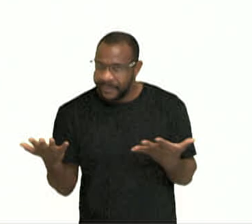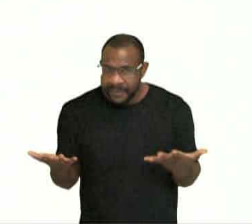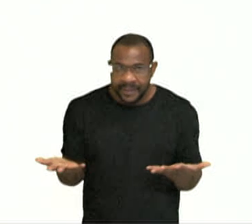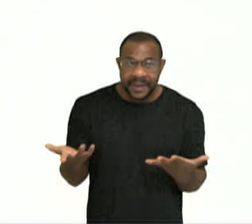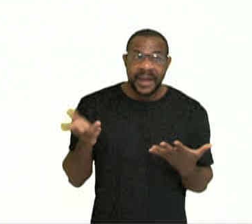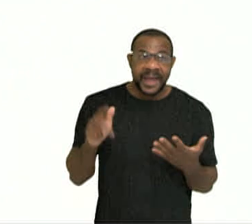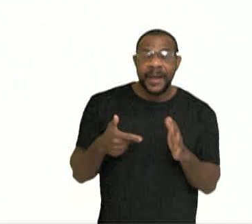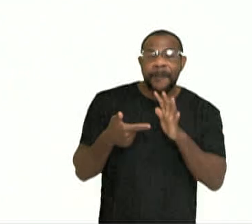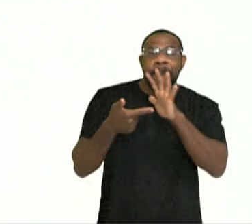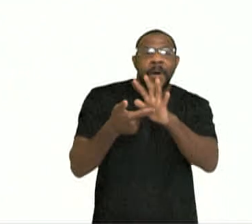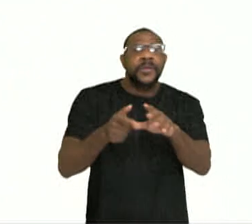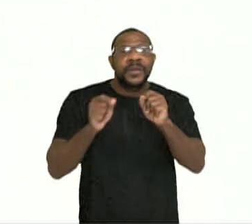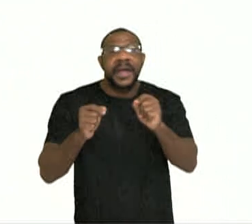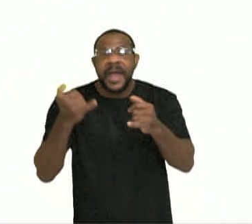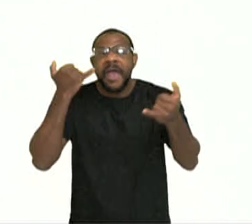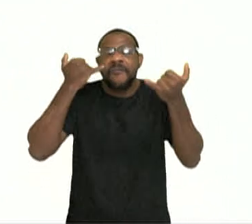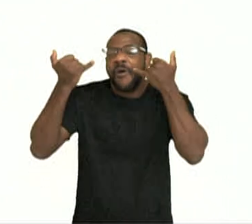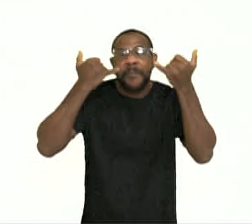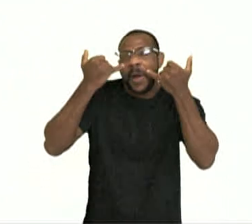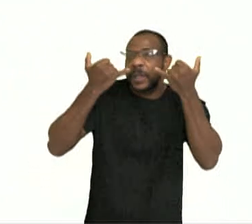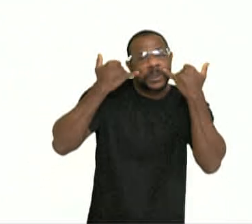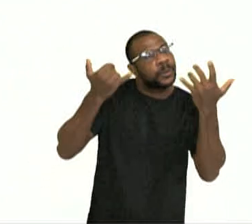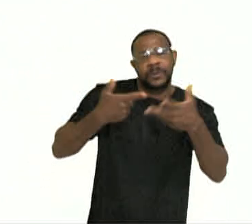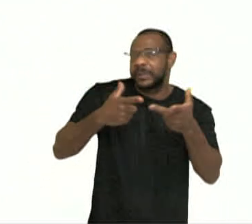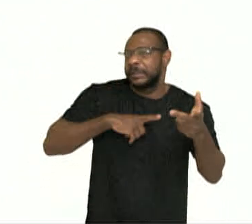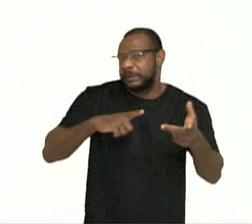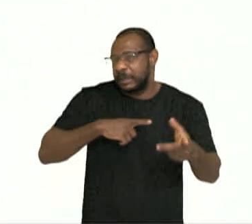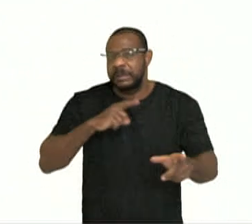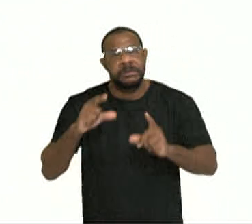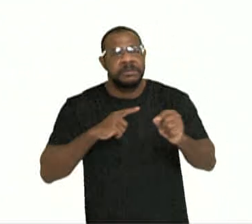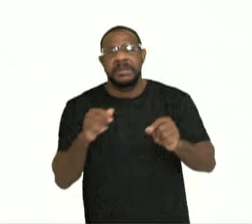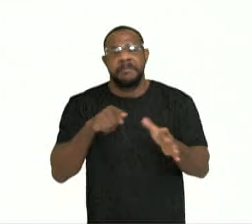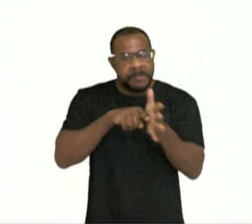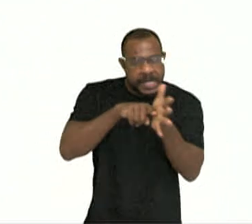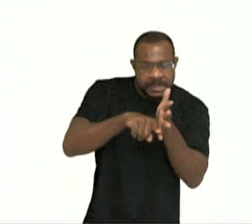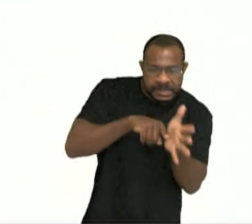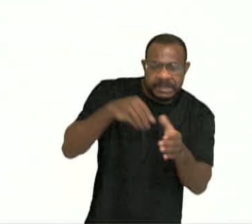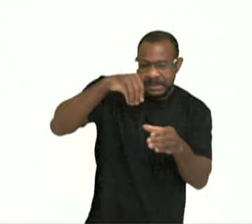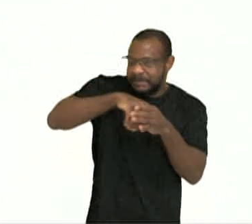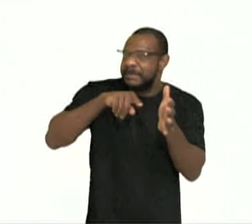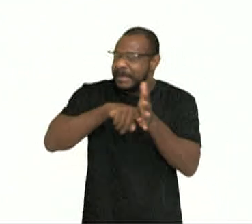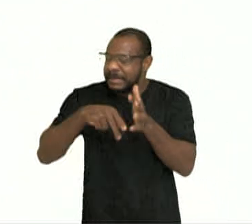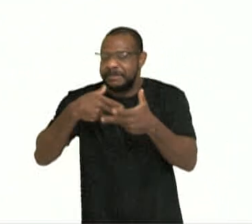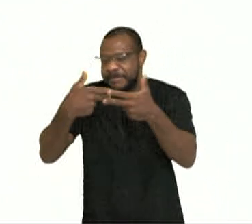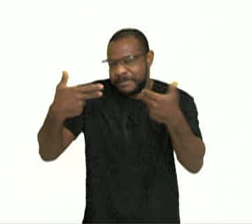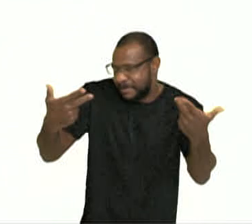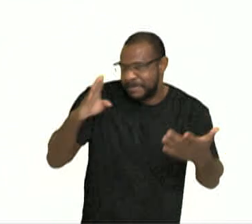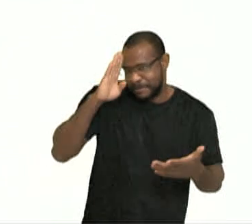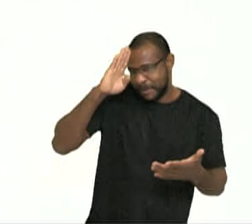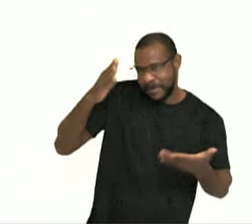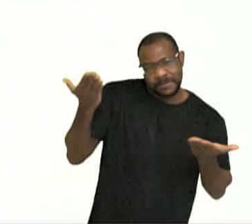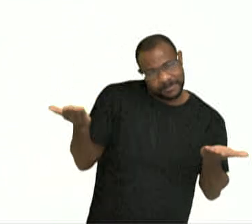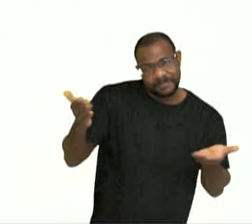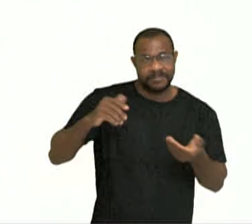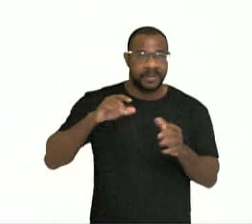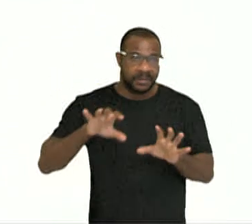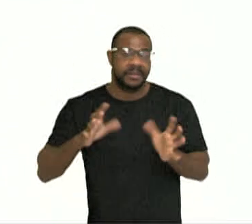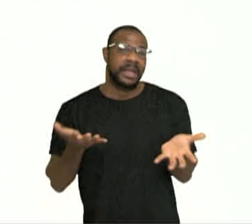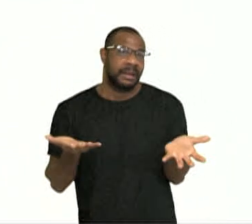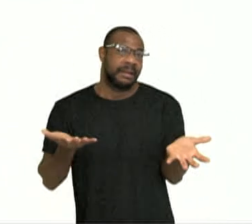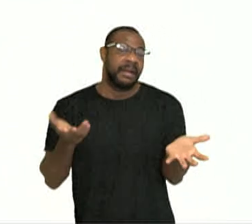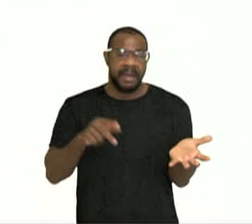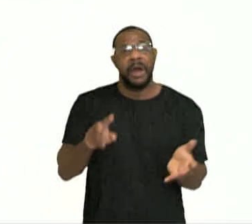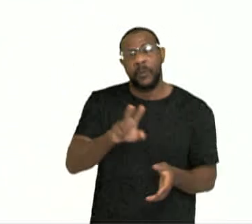uma representação de informações que são obtidas em pesquisas, principalmente, tá? É usado,